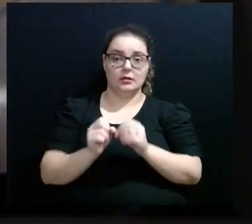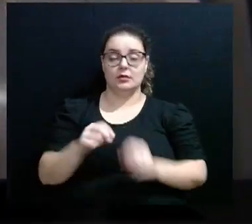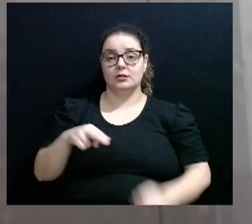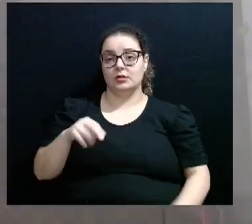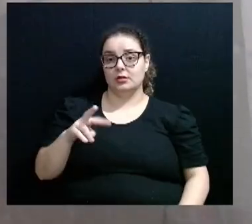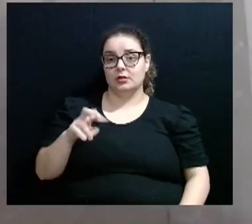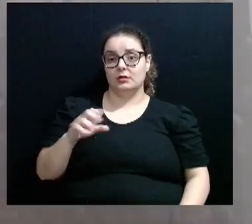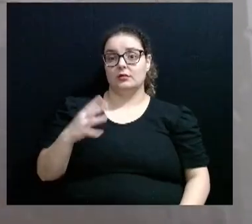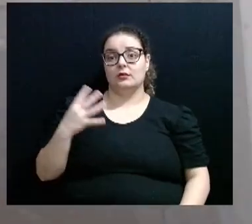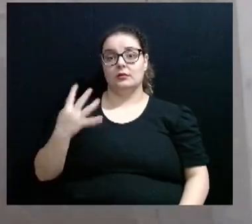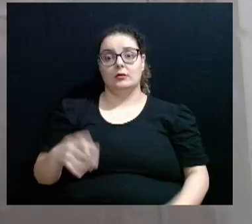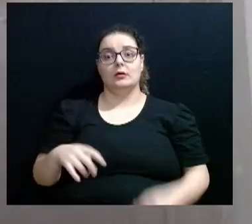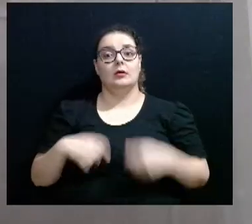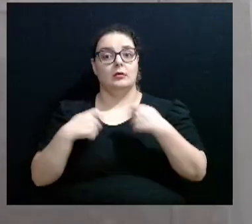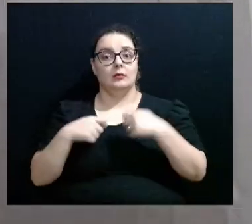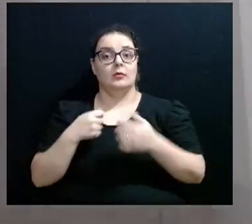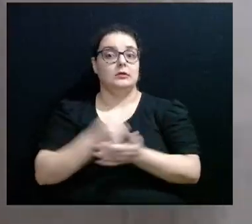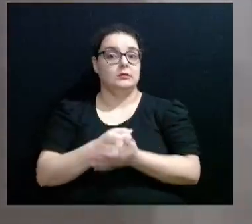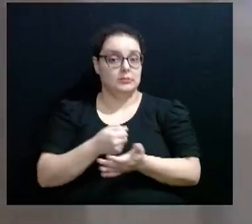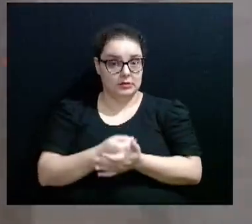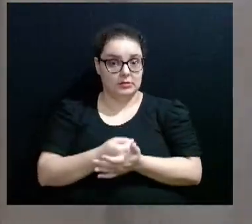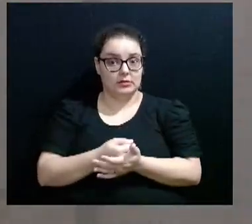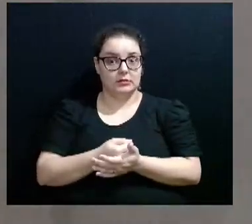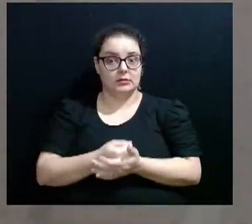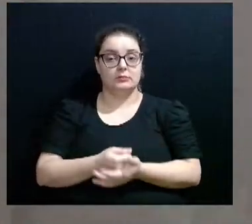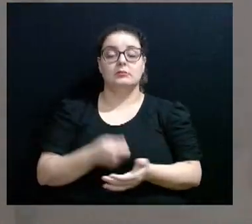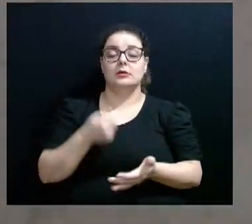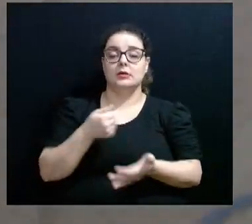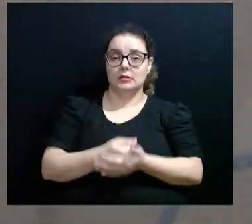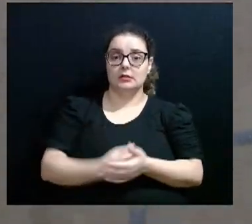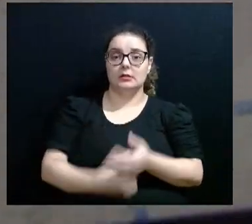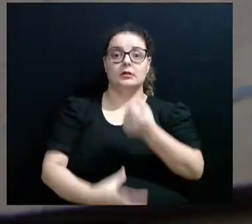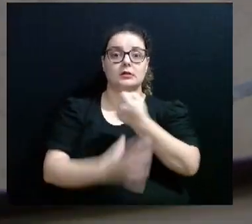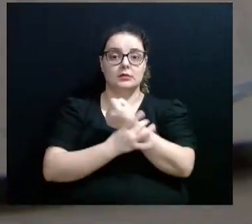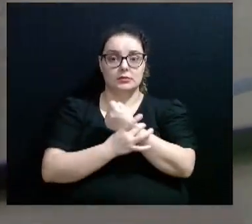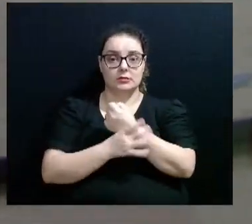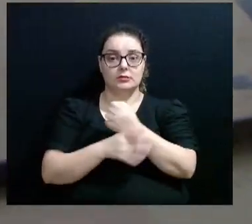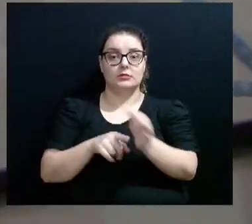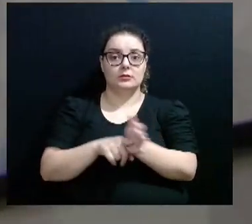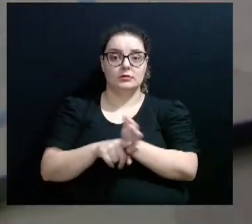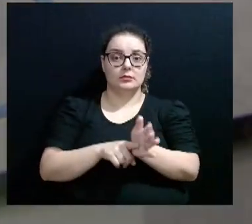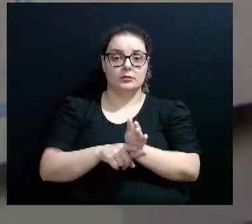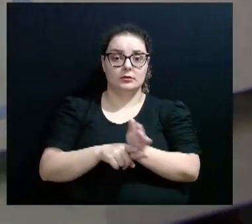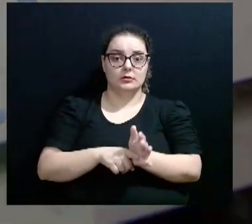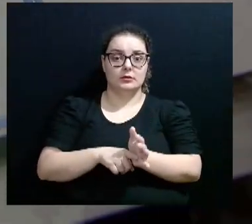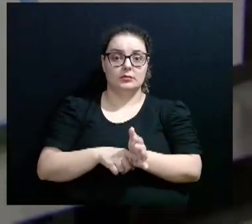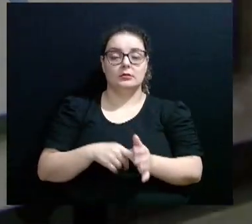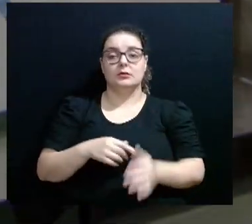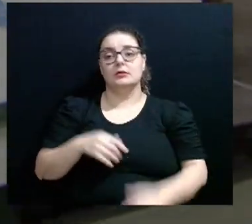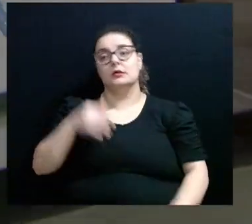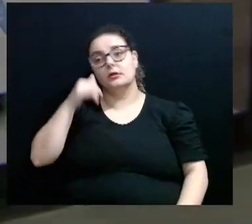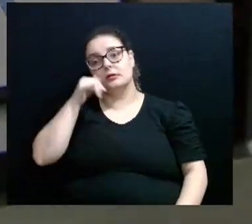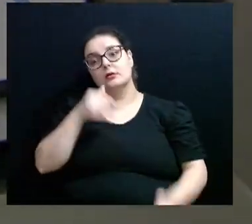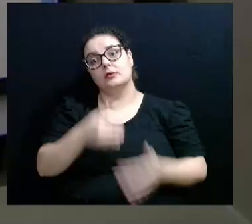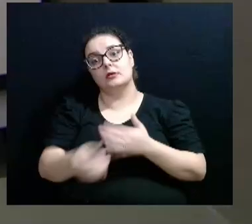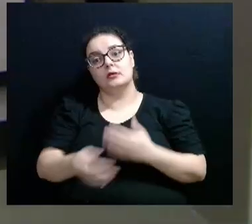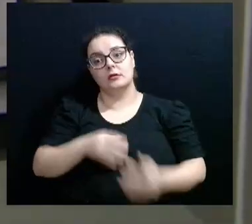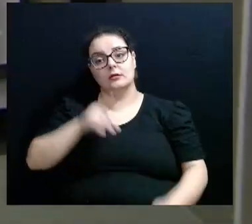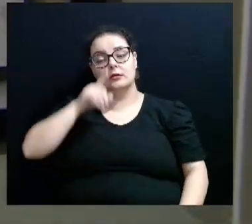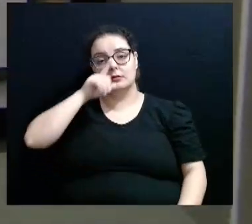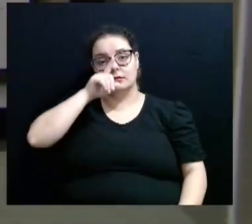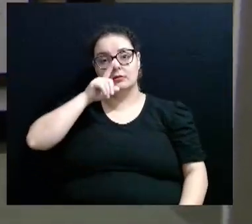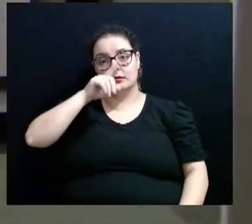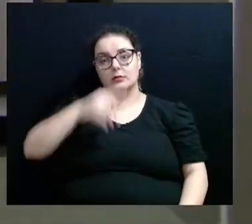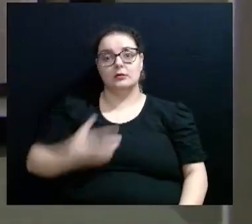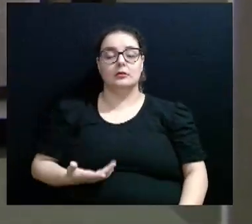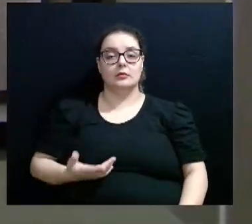ser rigorosa. Para garantir a segurança do pesquisador e evitar qualquer exposição de risco, o profissional passa por um